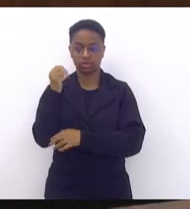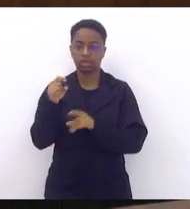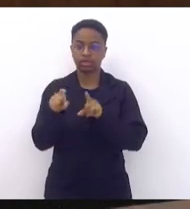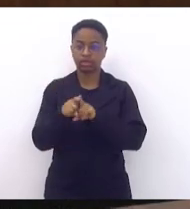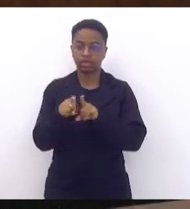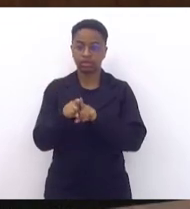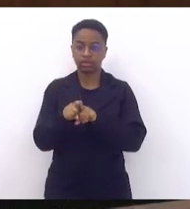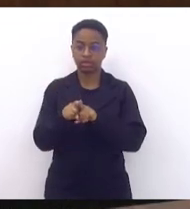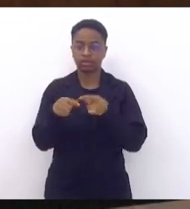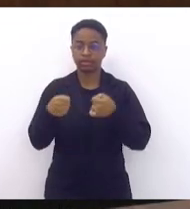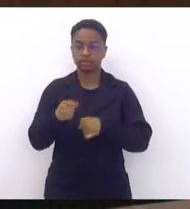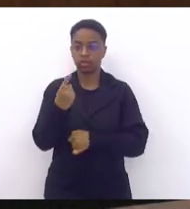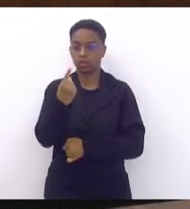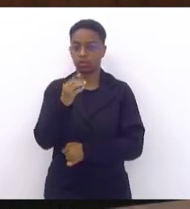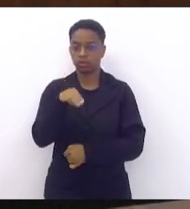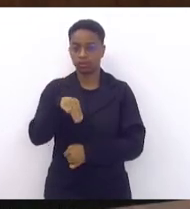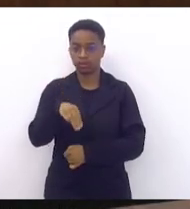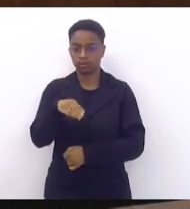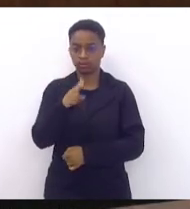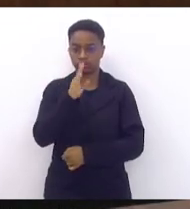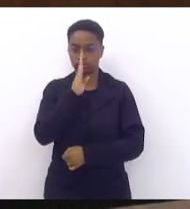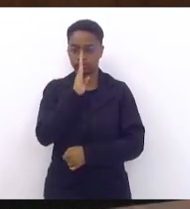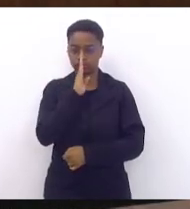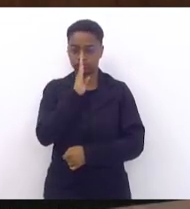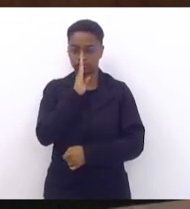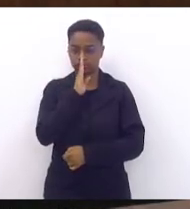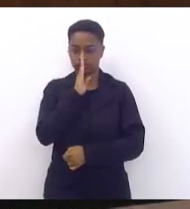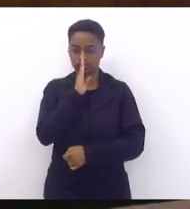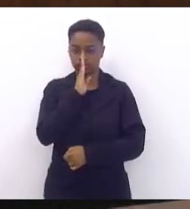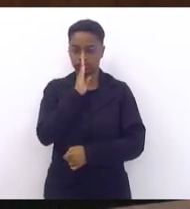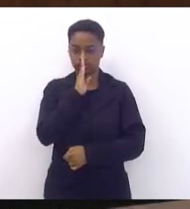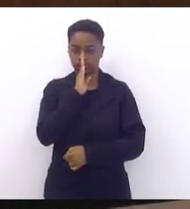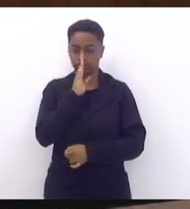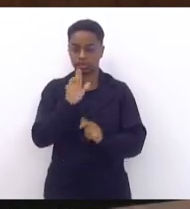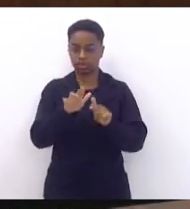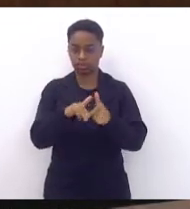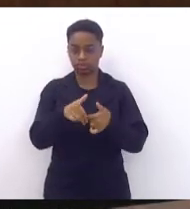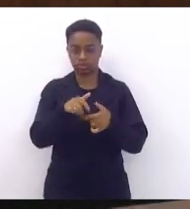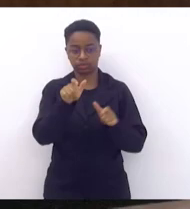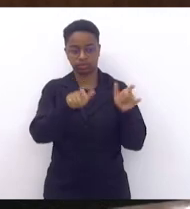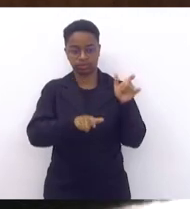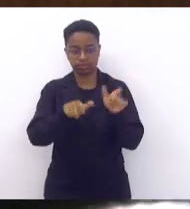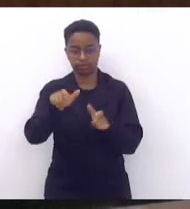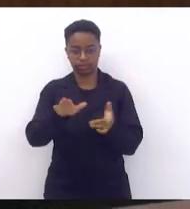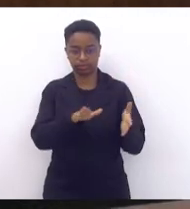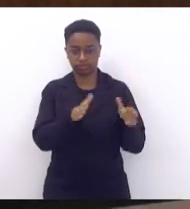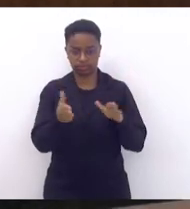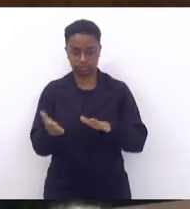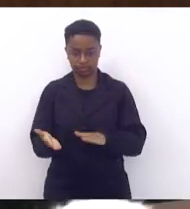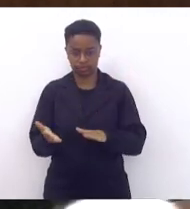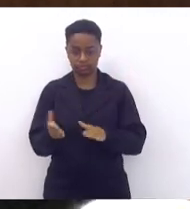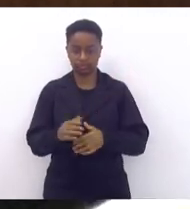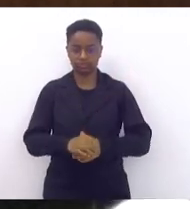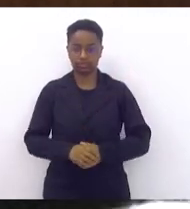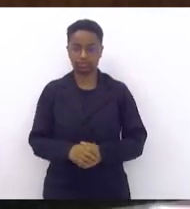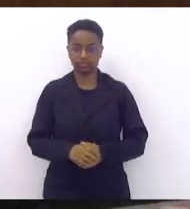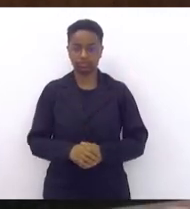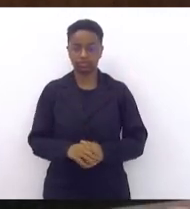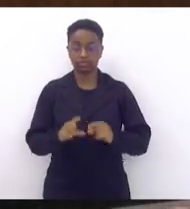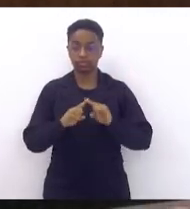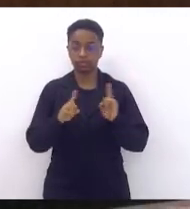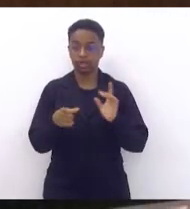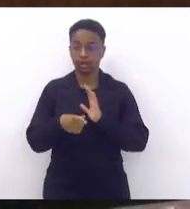dedicando um minuto de silêncio em razão das vítimas. Antes, porém,